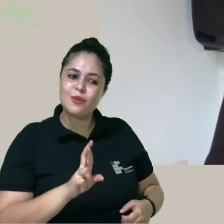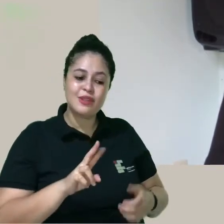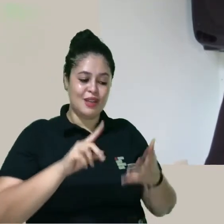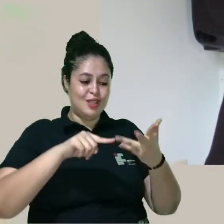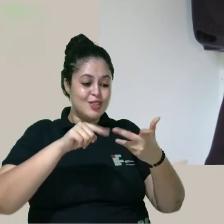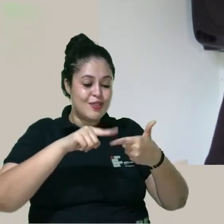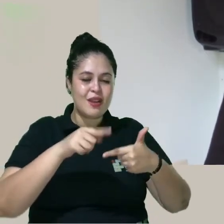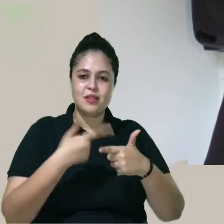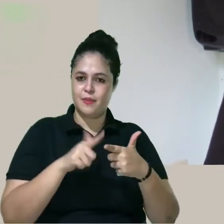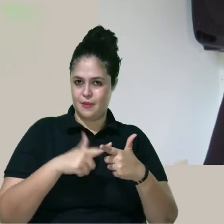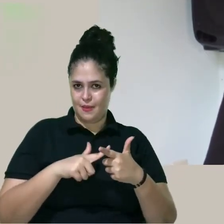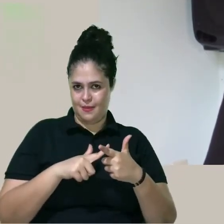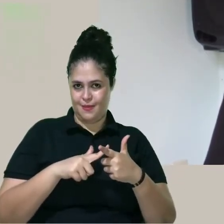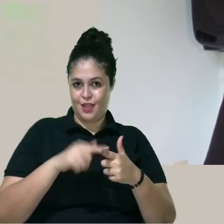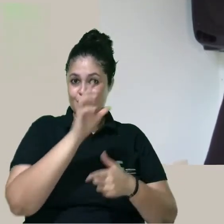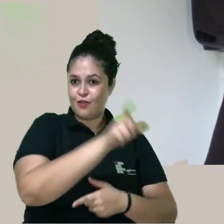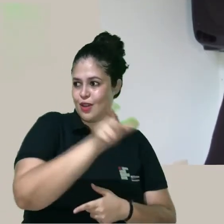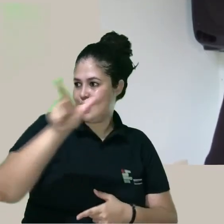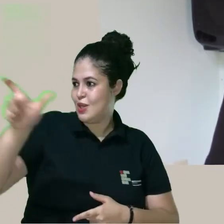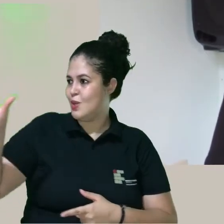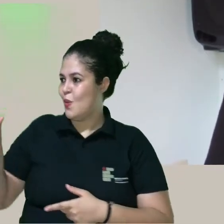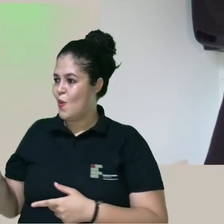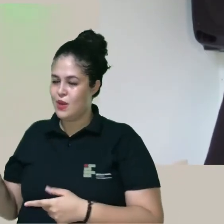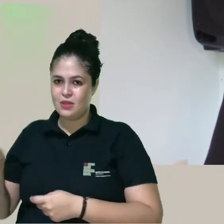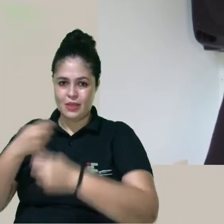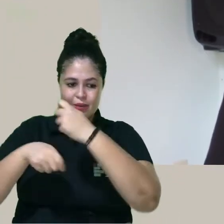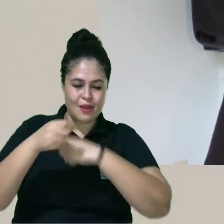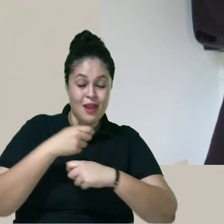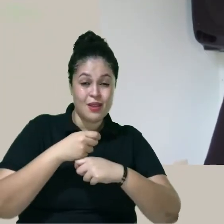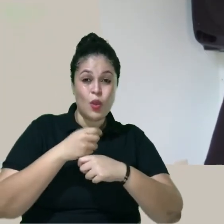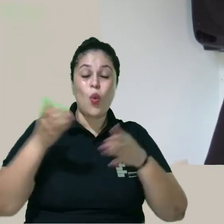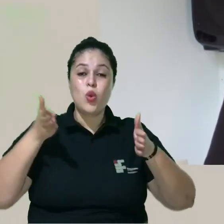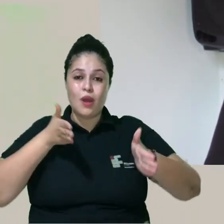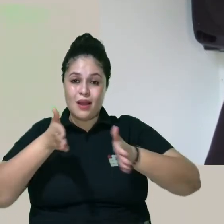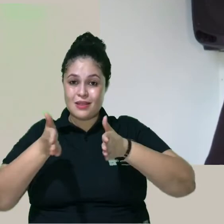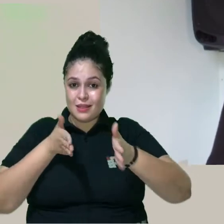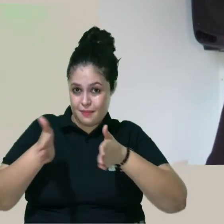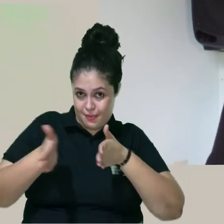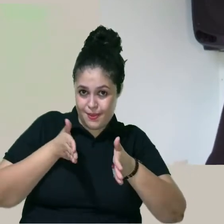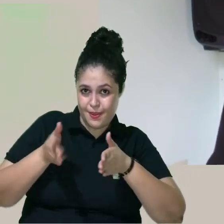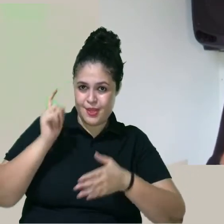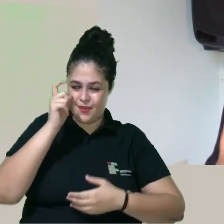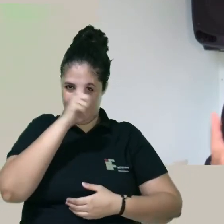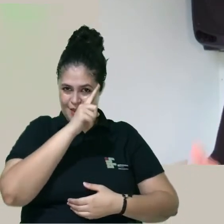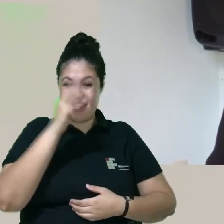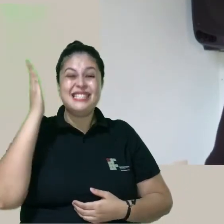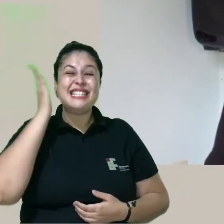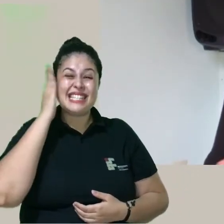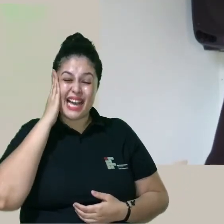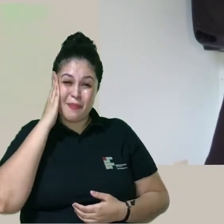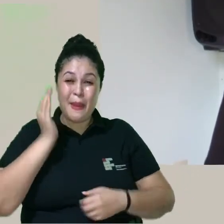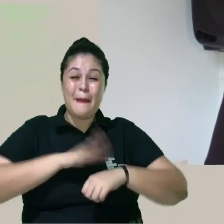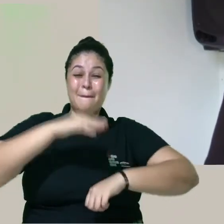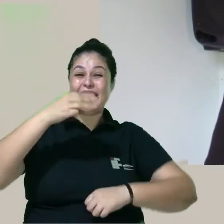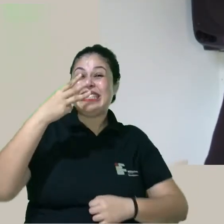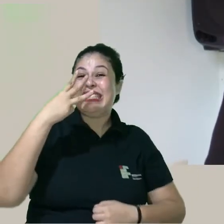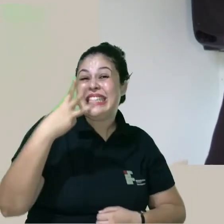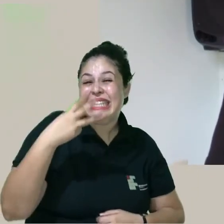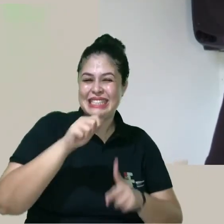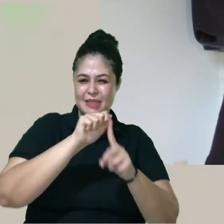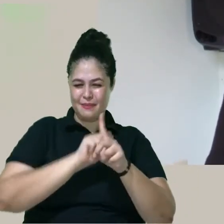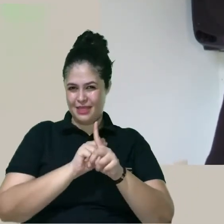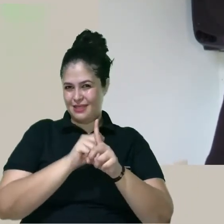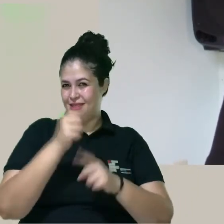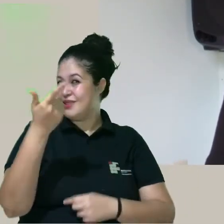vários setores econômicos da sociedade. Enfim, a situação é muito difícil. Vale lembrar que estamos mais de 3 meses sem